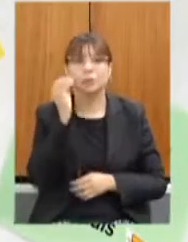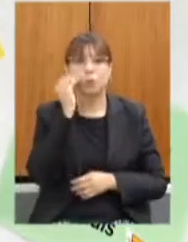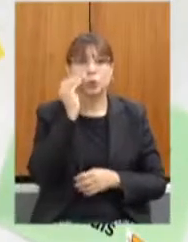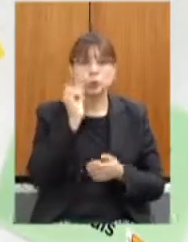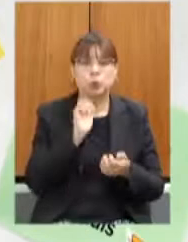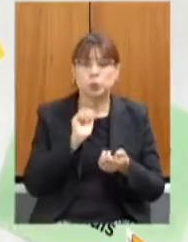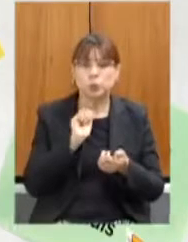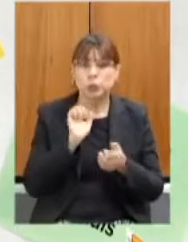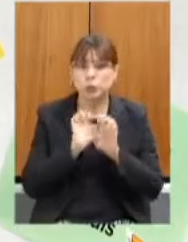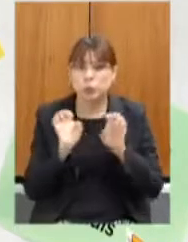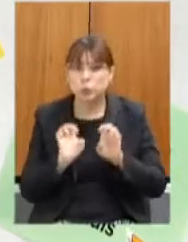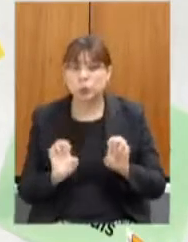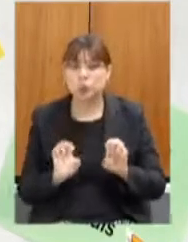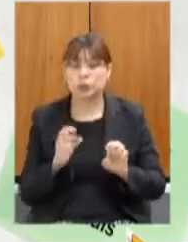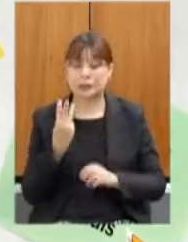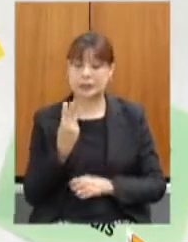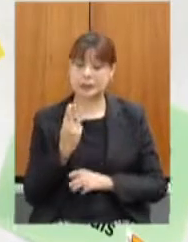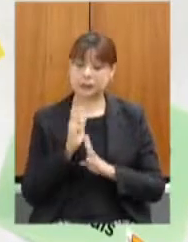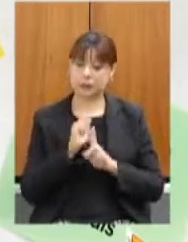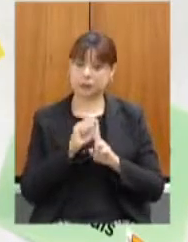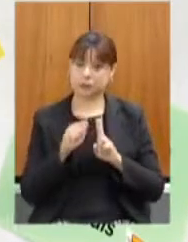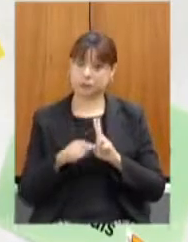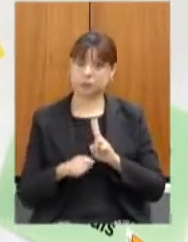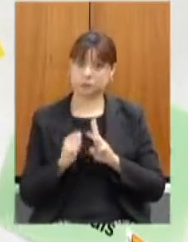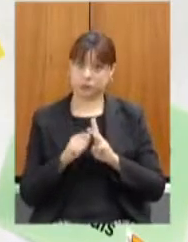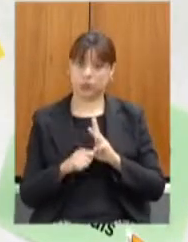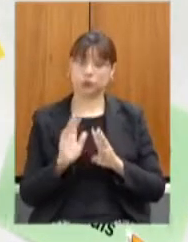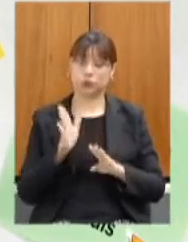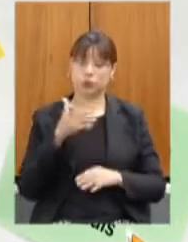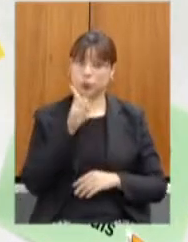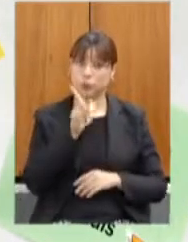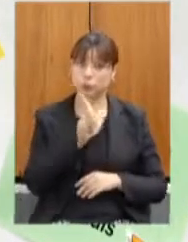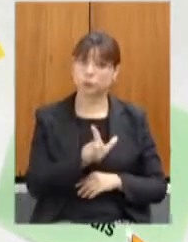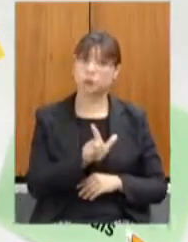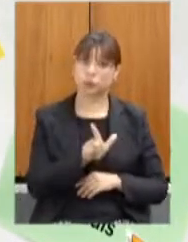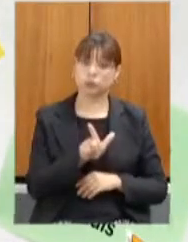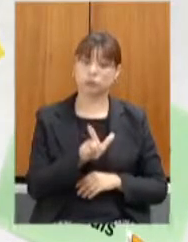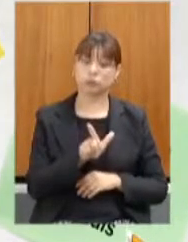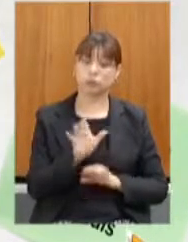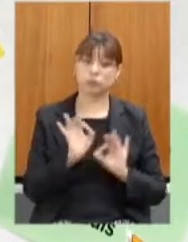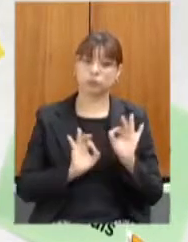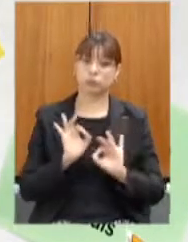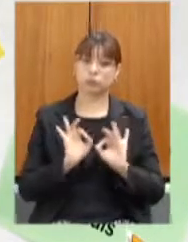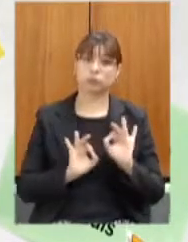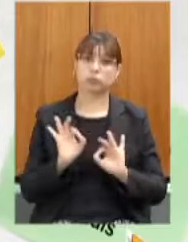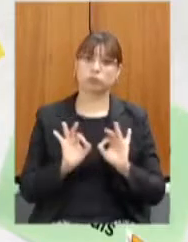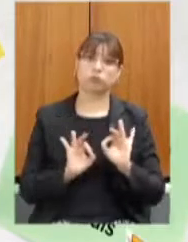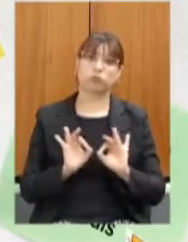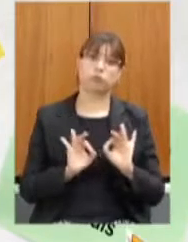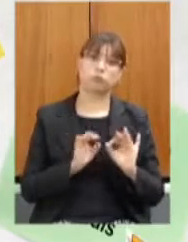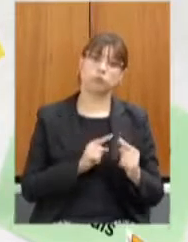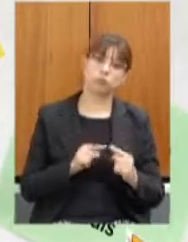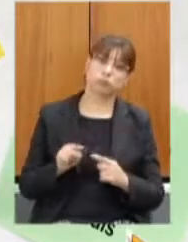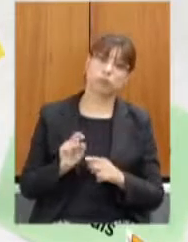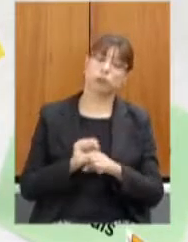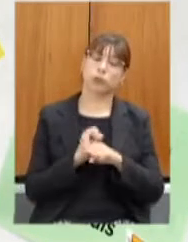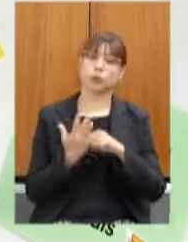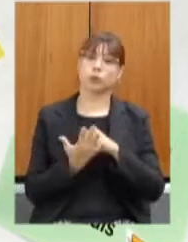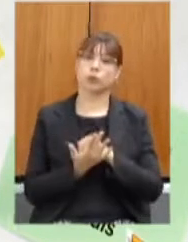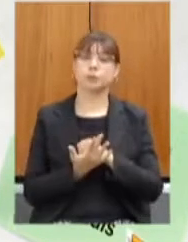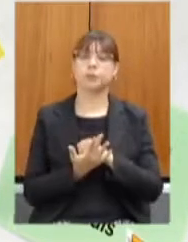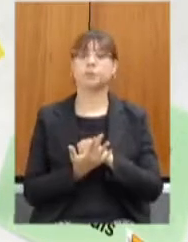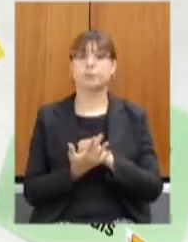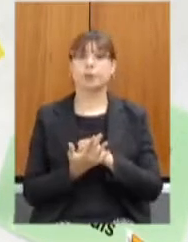a rede os rapidamente em 3 meses nós já temos uma rede estruturada por encantamento ao convívio E à medida que a situação epidemiológica foi